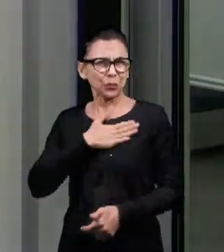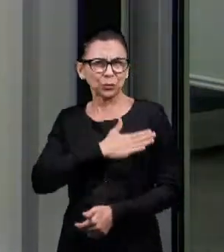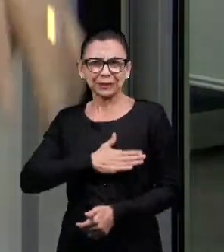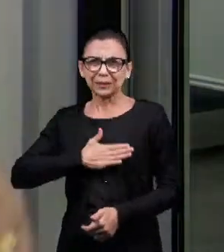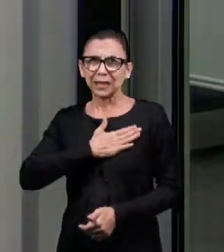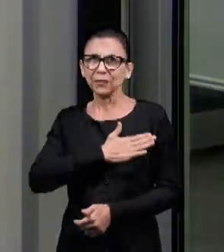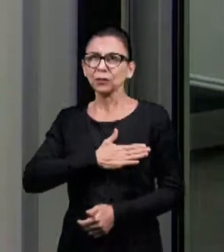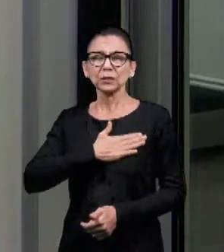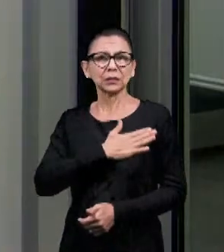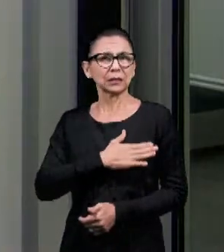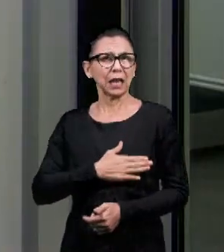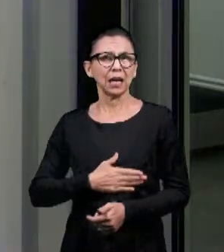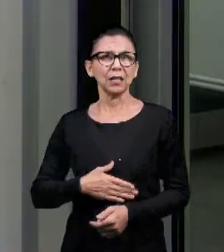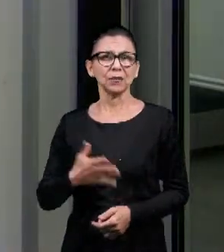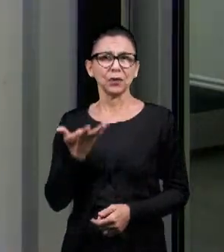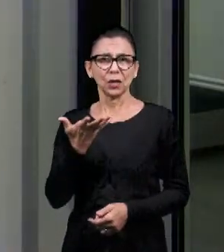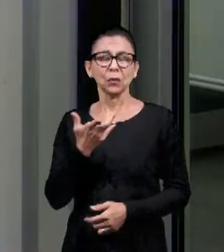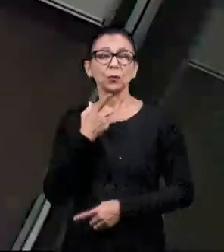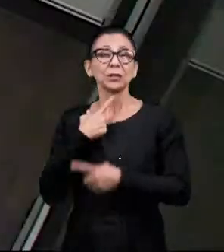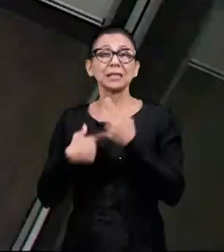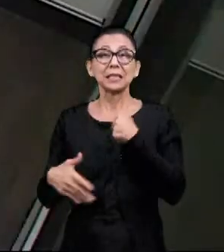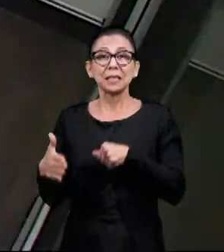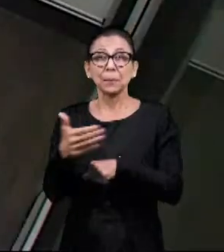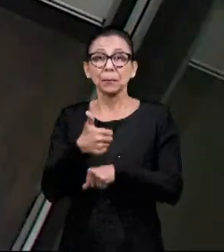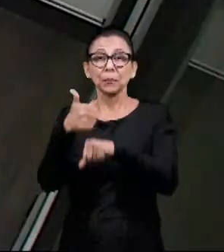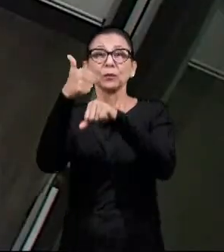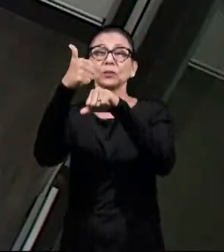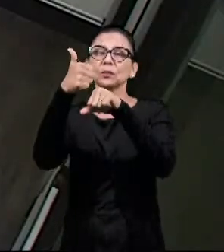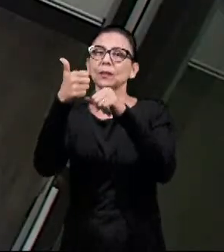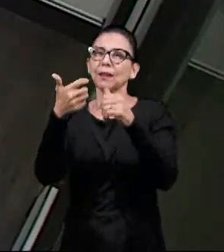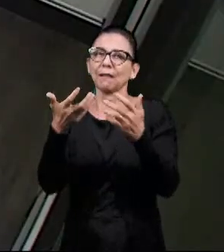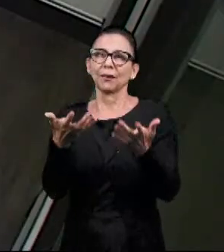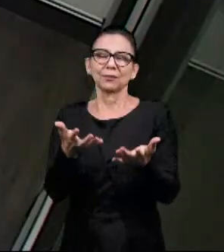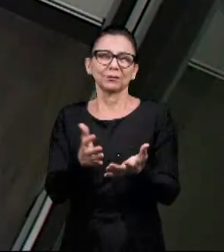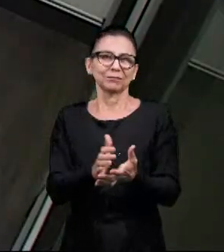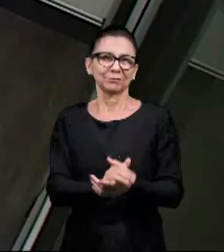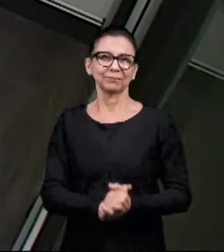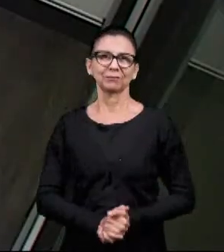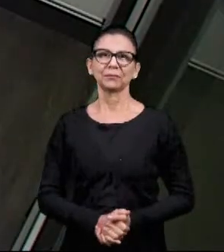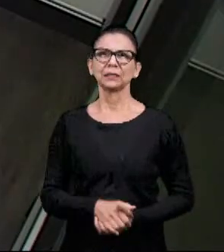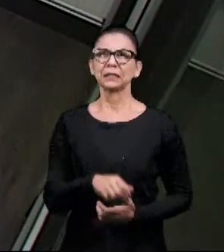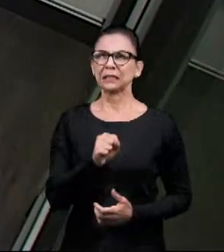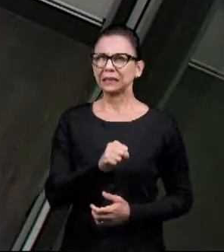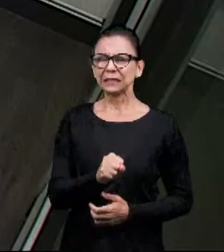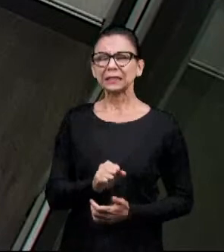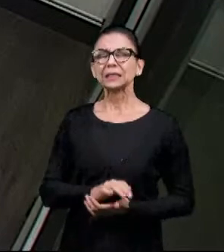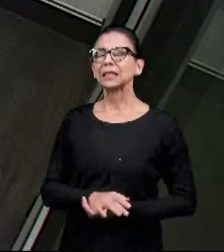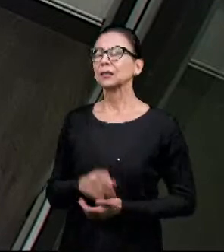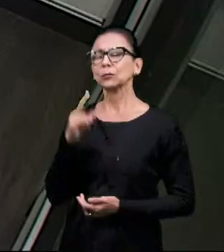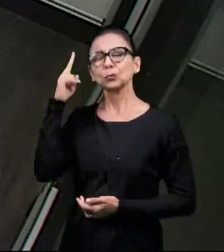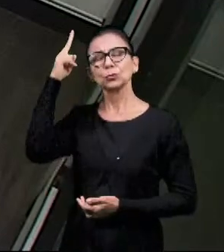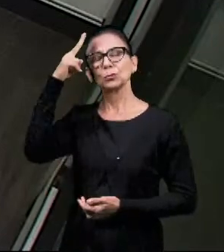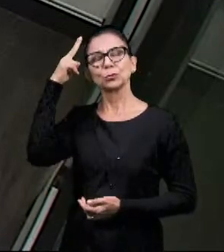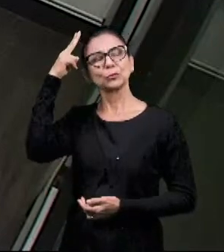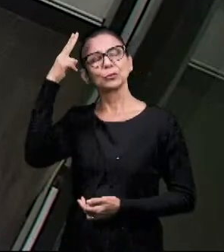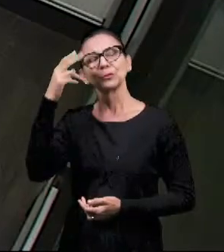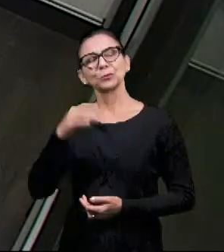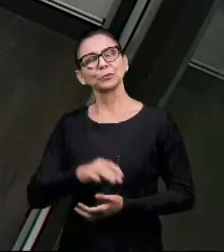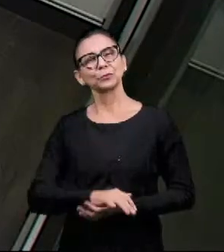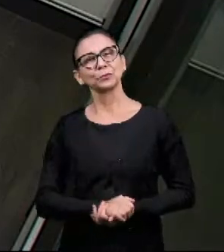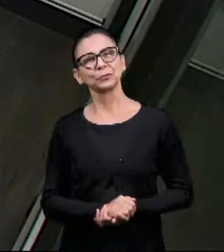jogador de futebol, meu sonho. Era uma prioridade na sua vida, praticamente. Exatamente. Naquele momento. É um sonho que eu tinha. É